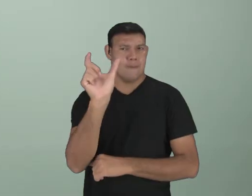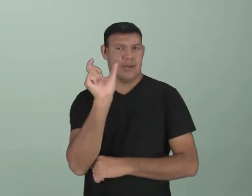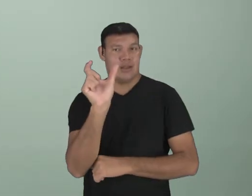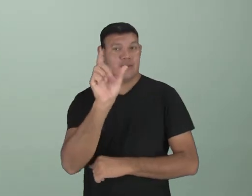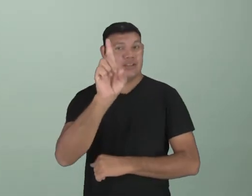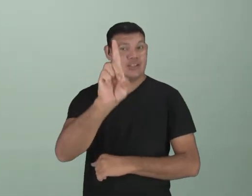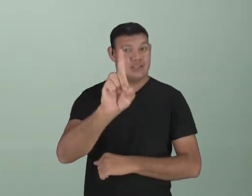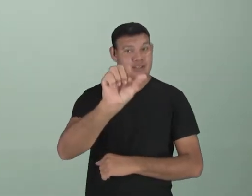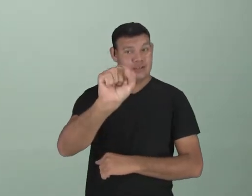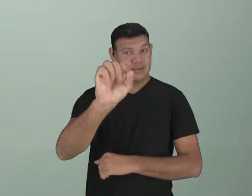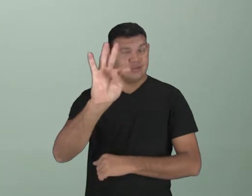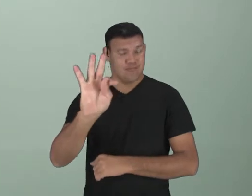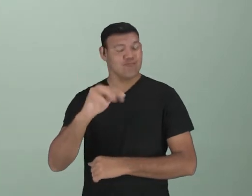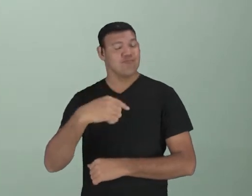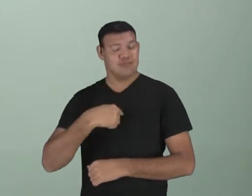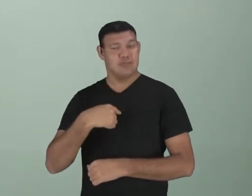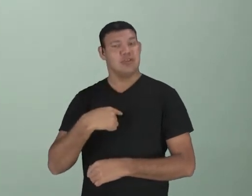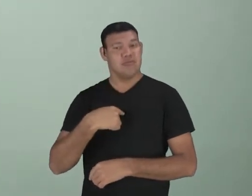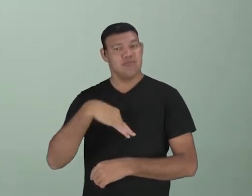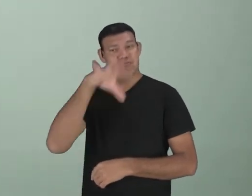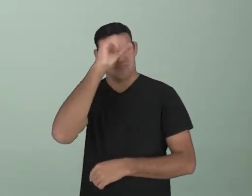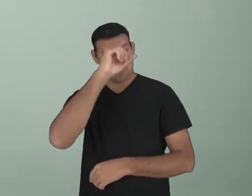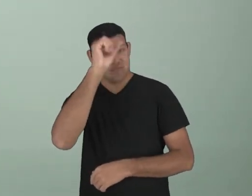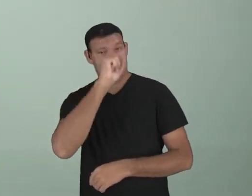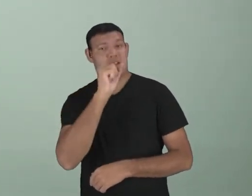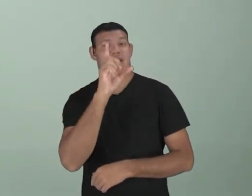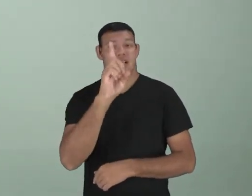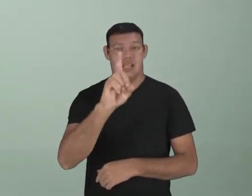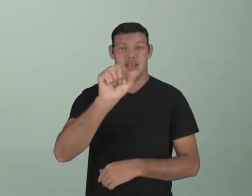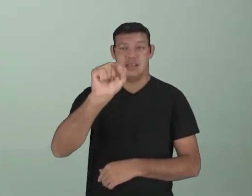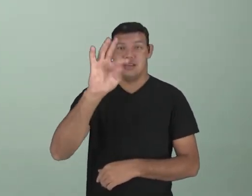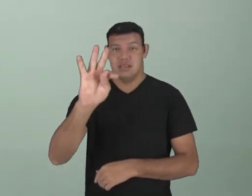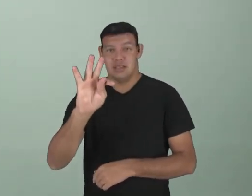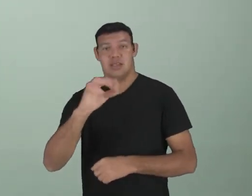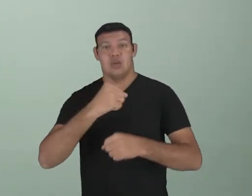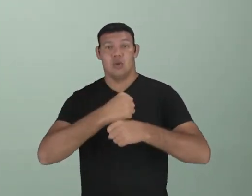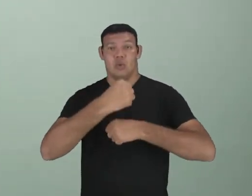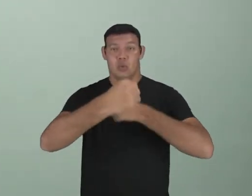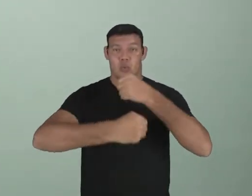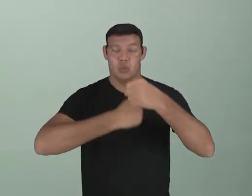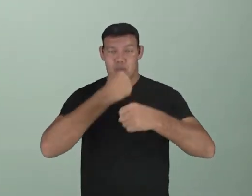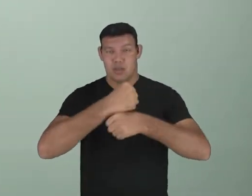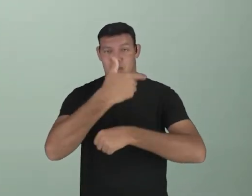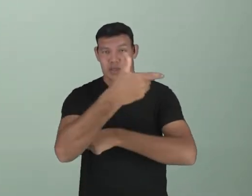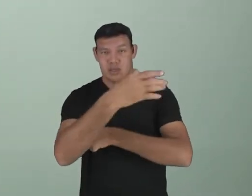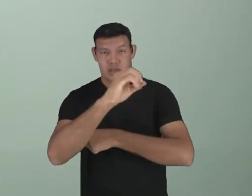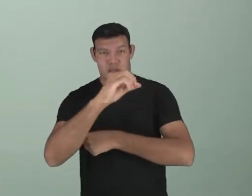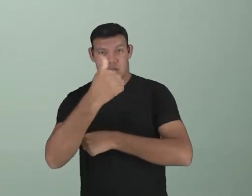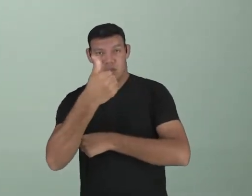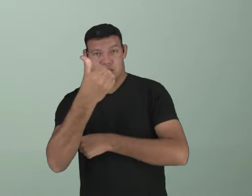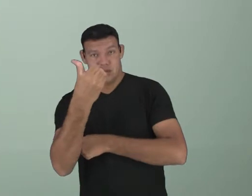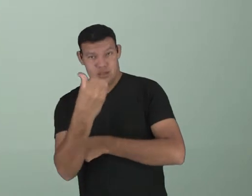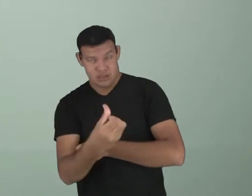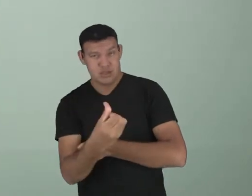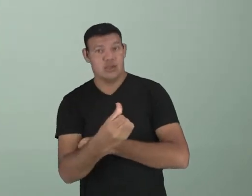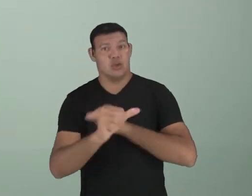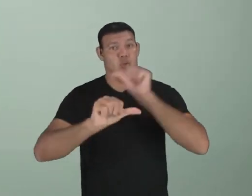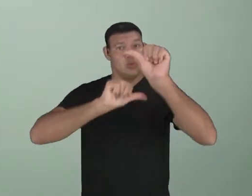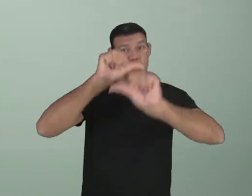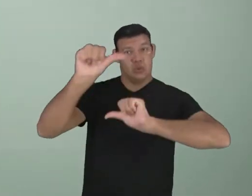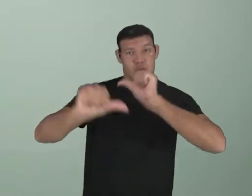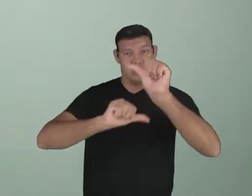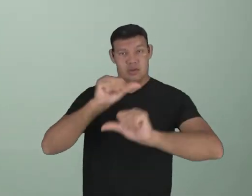mesmo aprendi essa sigla como DSTs. Mas em 2016 houve uma mudança de DST para IST. Por